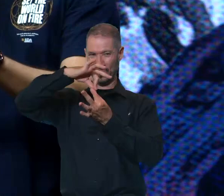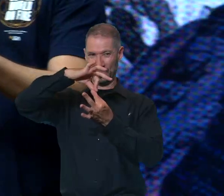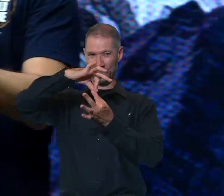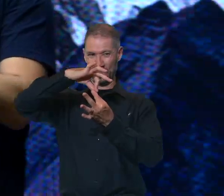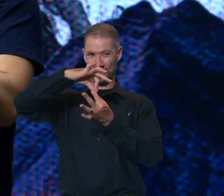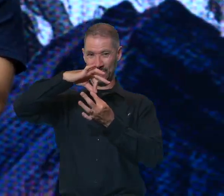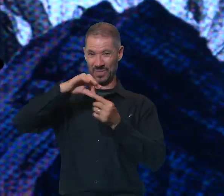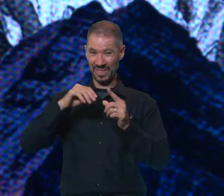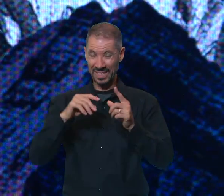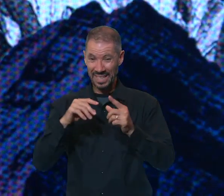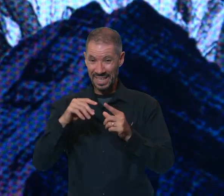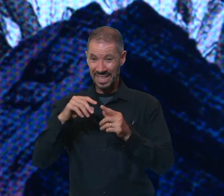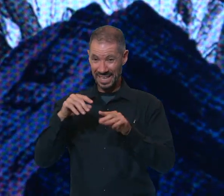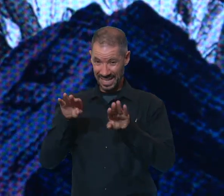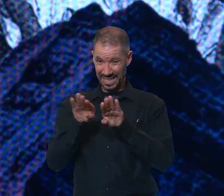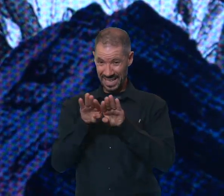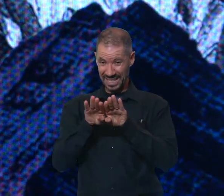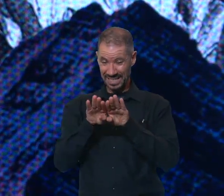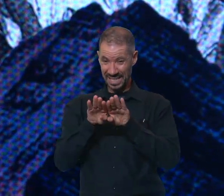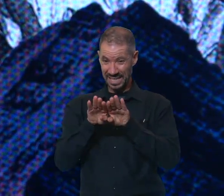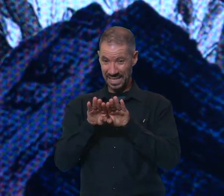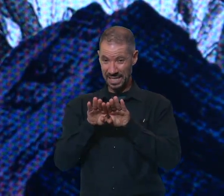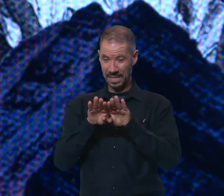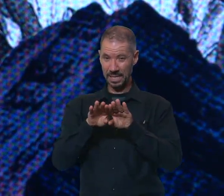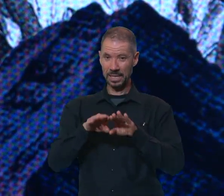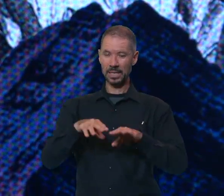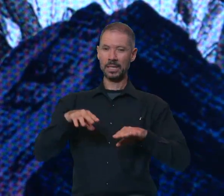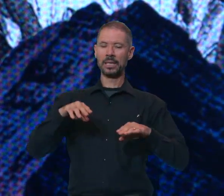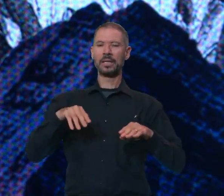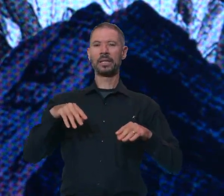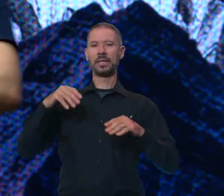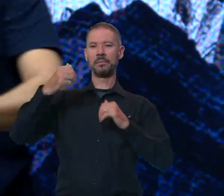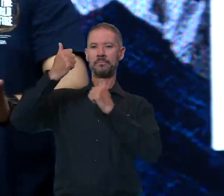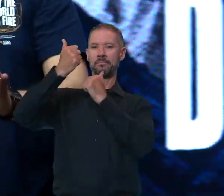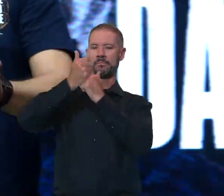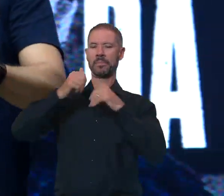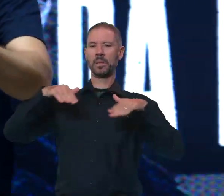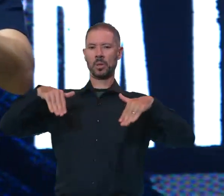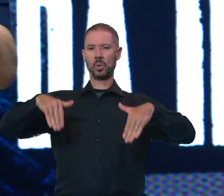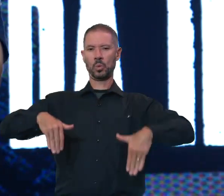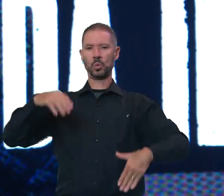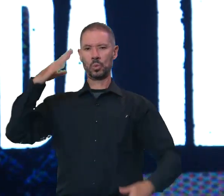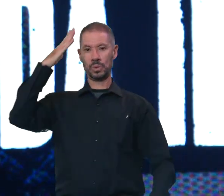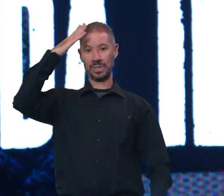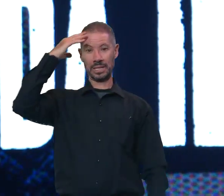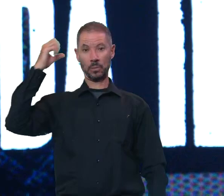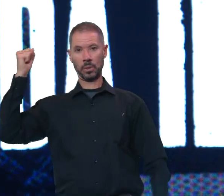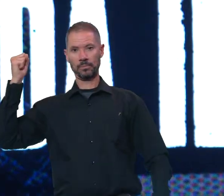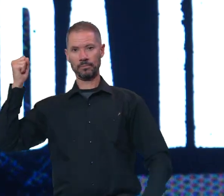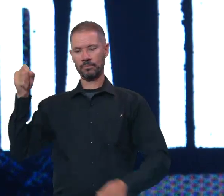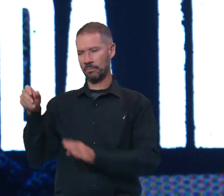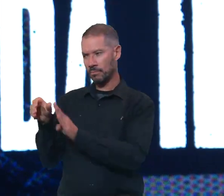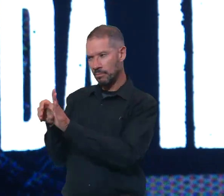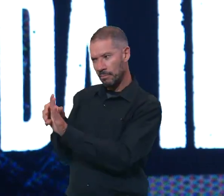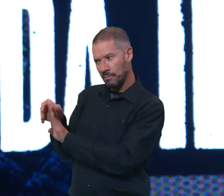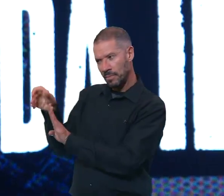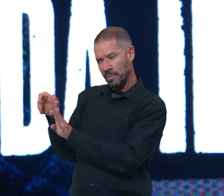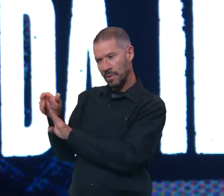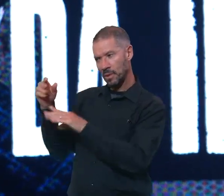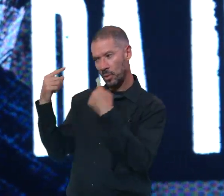E vai dizer, inclusive quando ele vai passar o reinado para Salomão, falei, olha, não faça nada contra